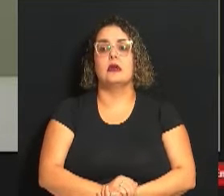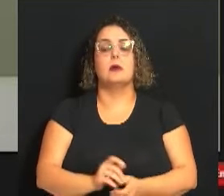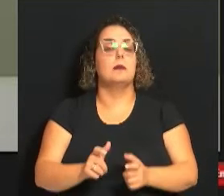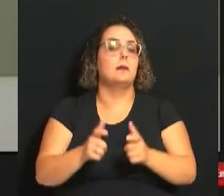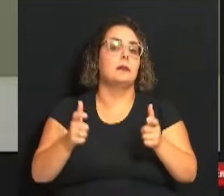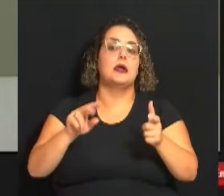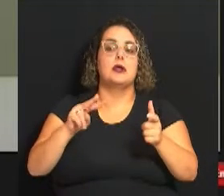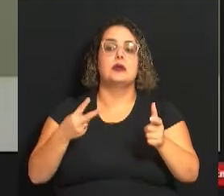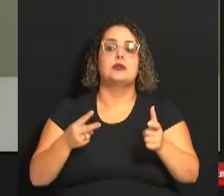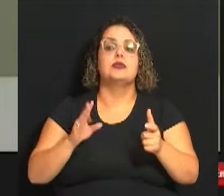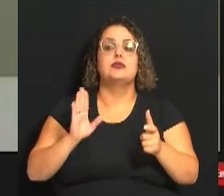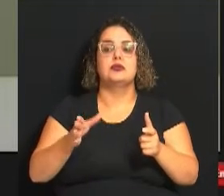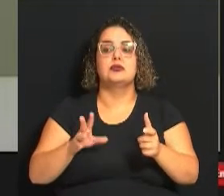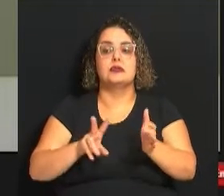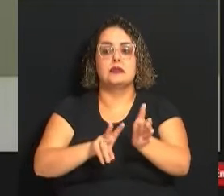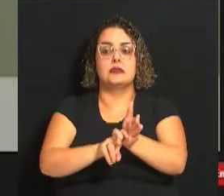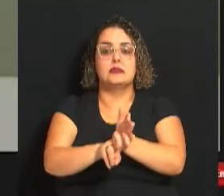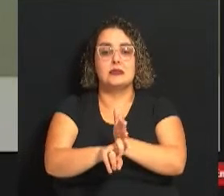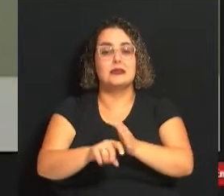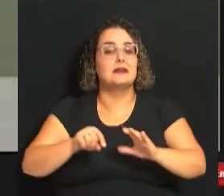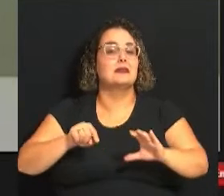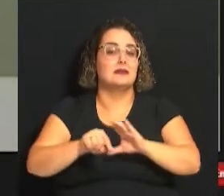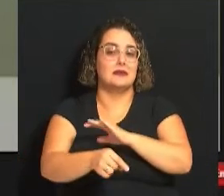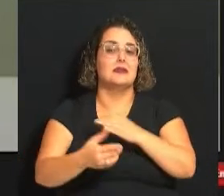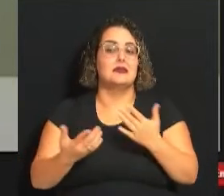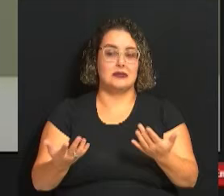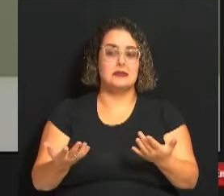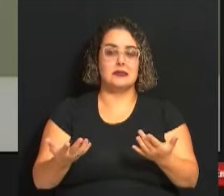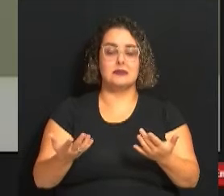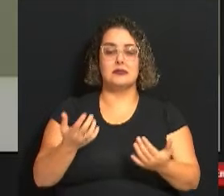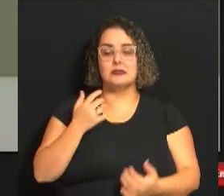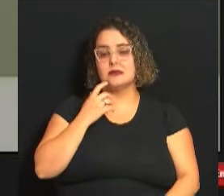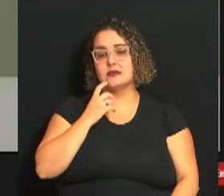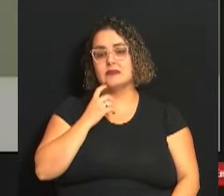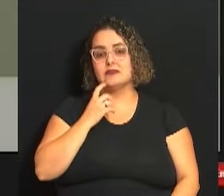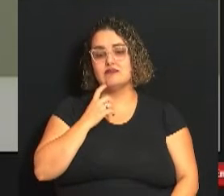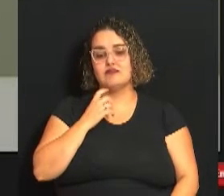o diagnóstico da doença avançada, pois os fatores de risco